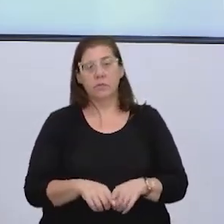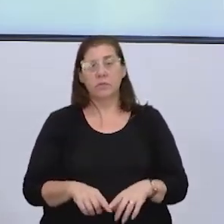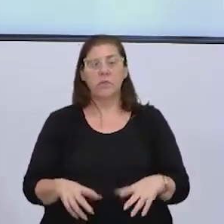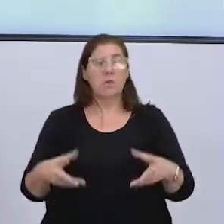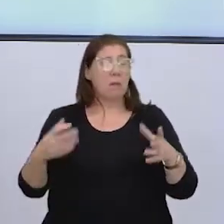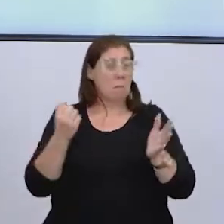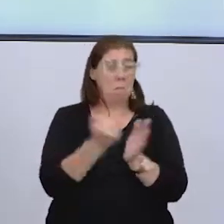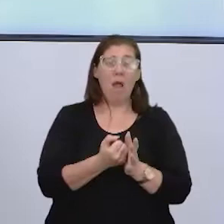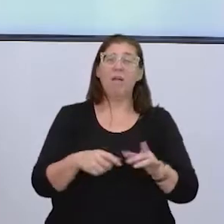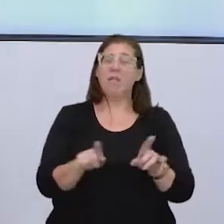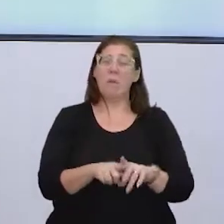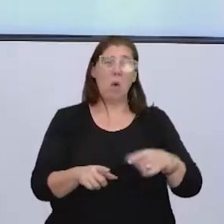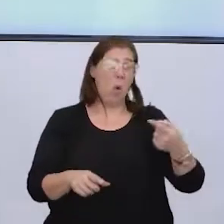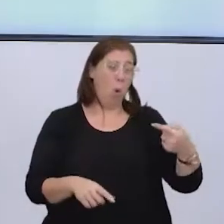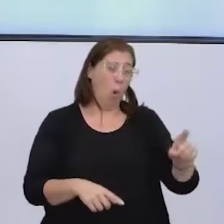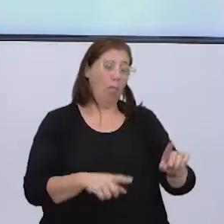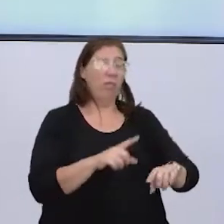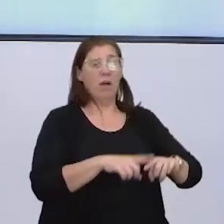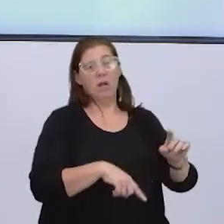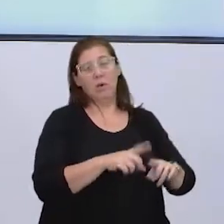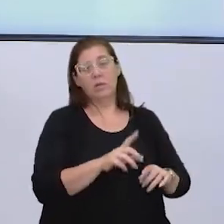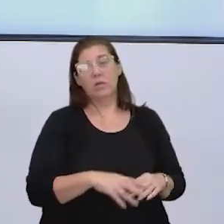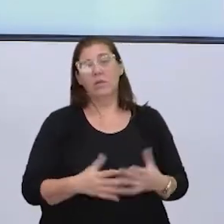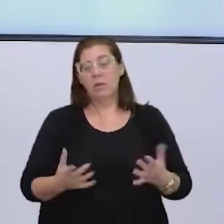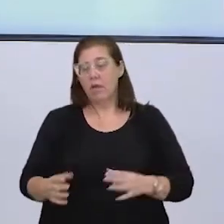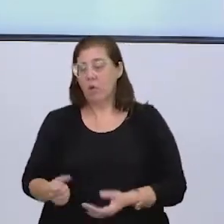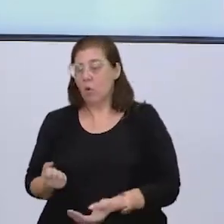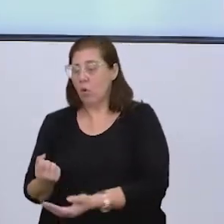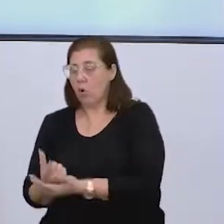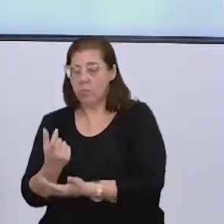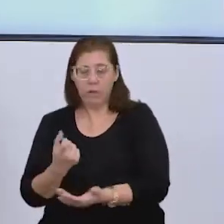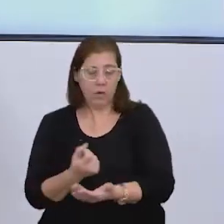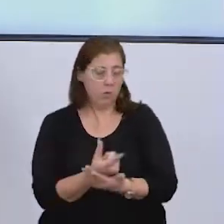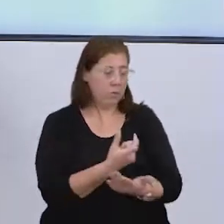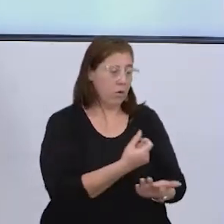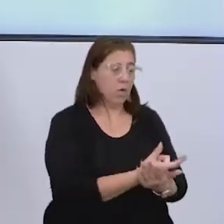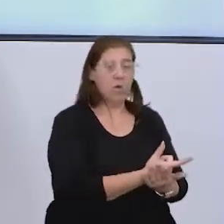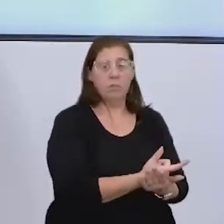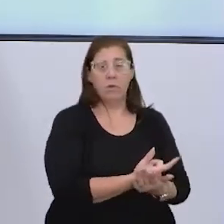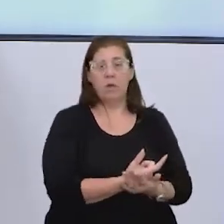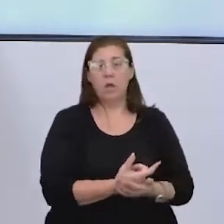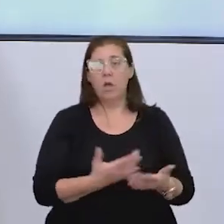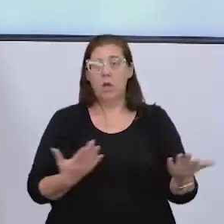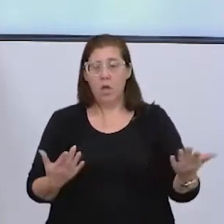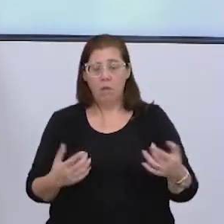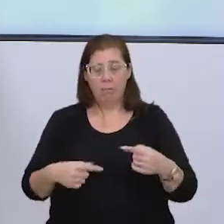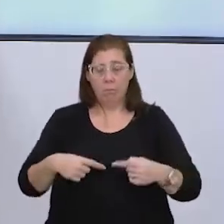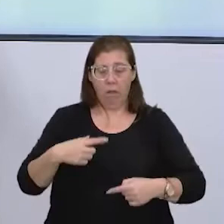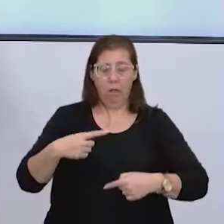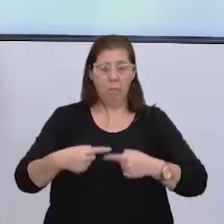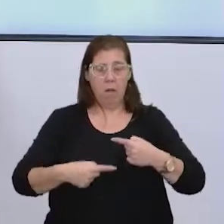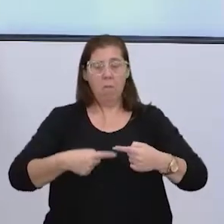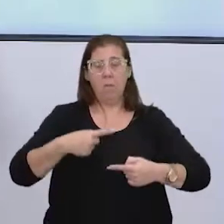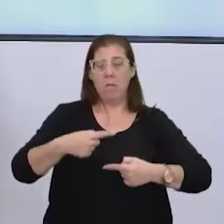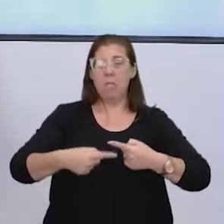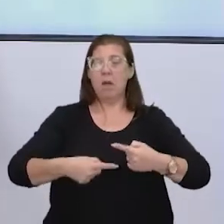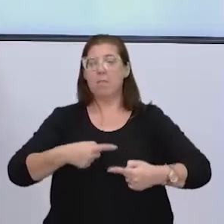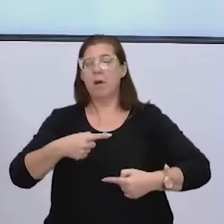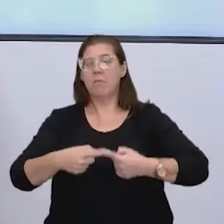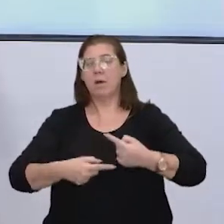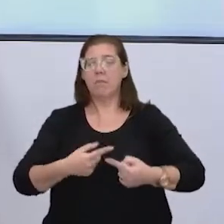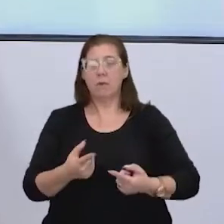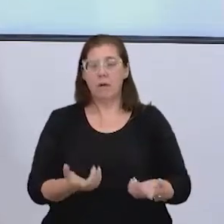que da mesma marca para ele funcionar. E a gente acaba entrando numa rede de objetos que não é